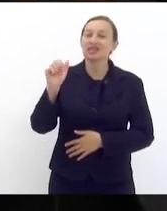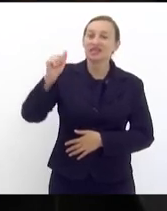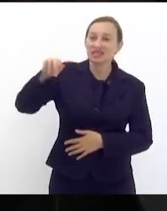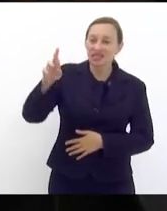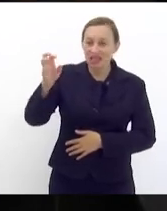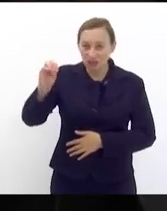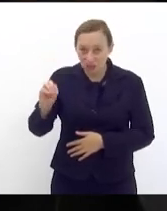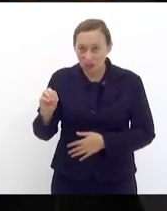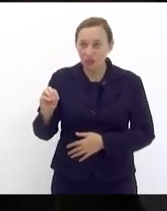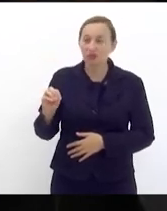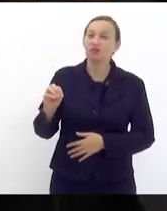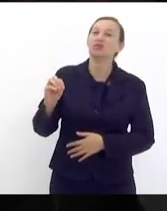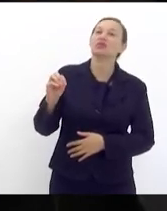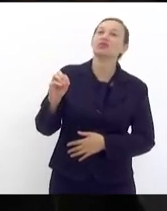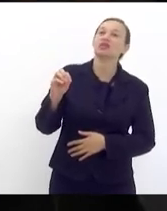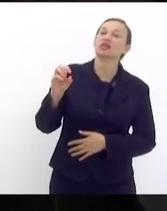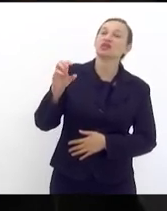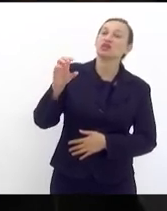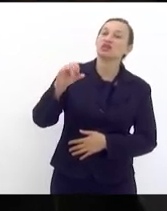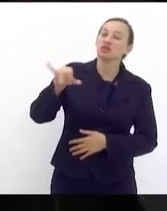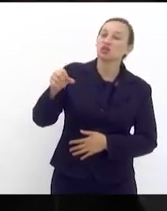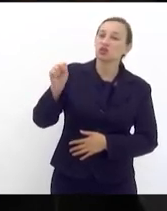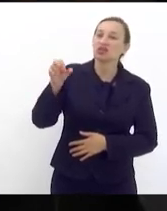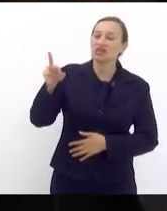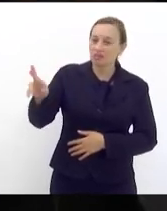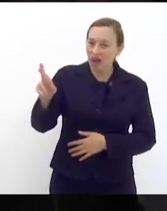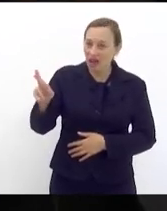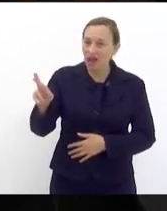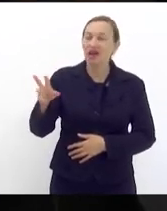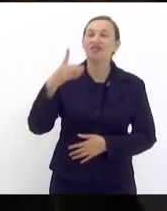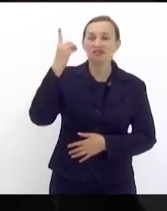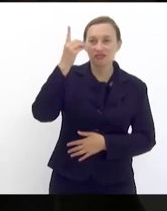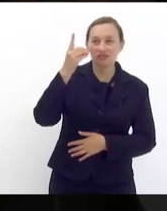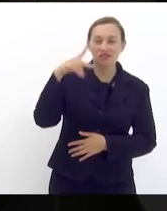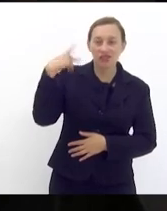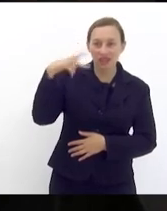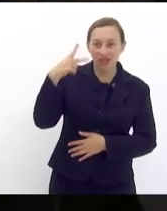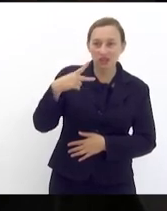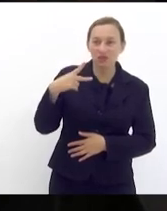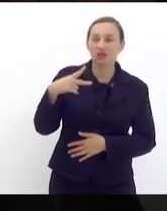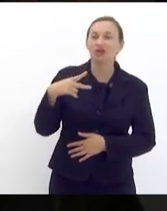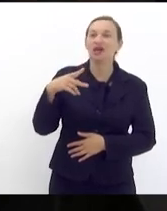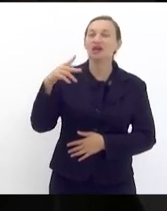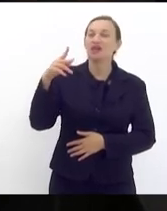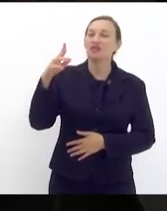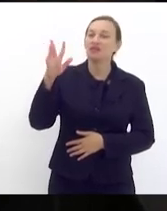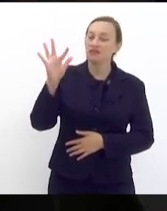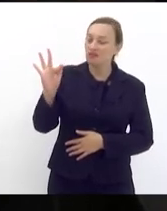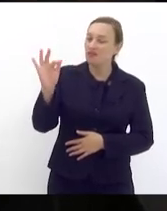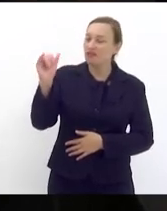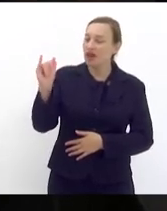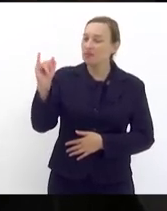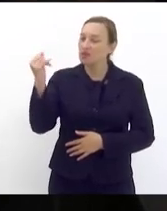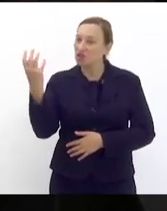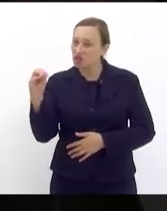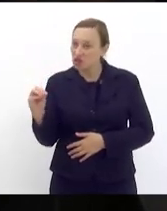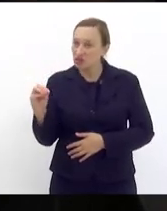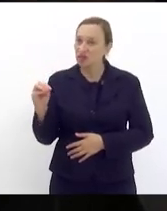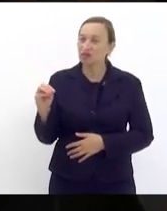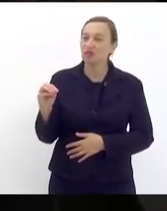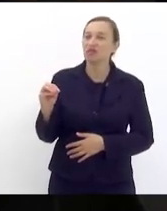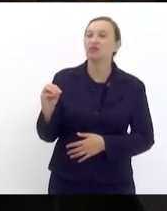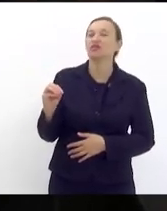Alex Alves, ao vereador Josimar do Cartório, ao vereador e secretário Fabinho da Prime, ao vereador e líder de